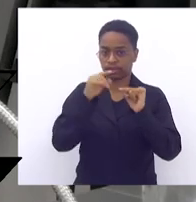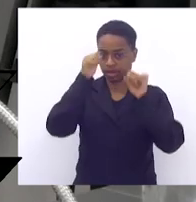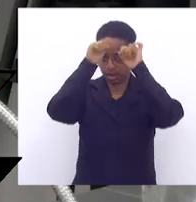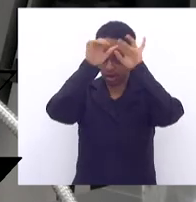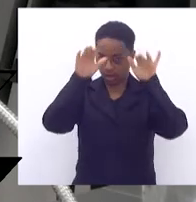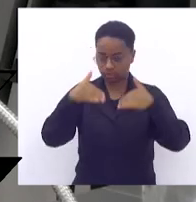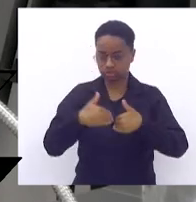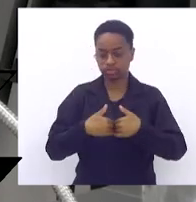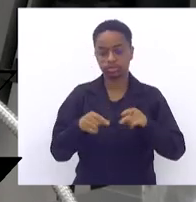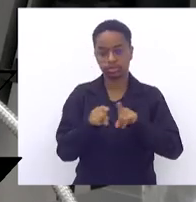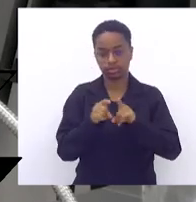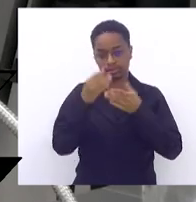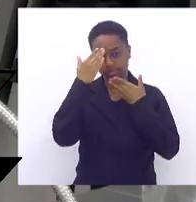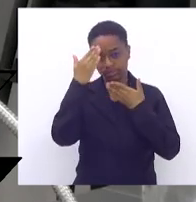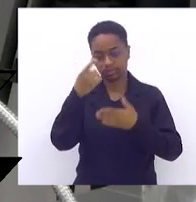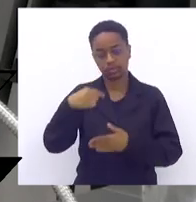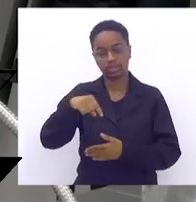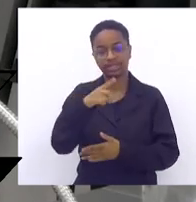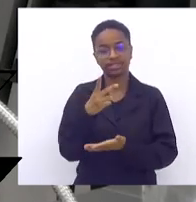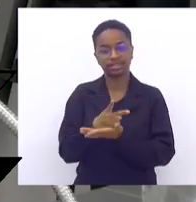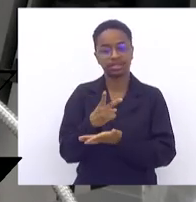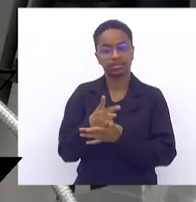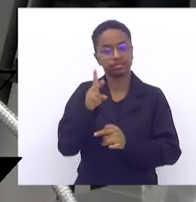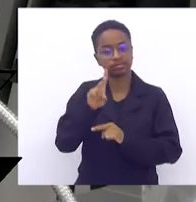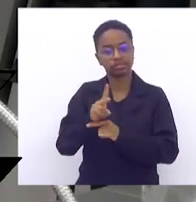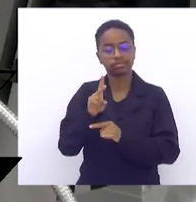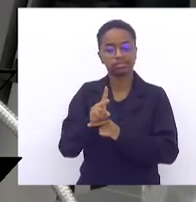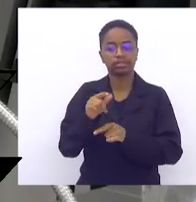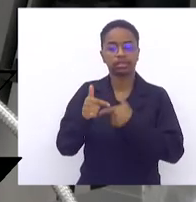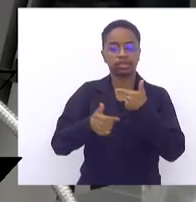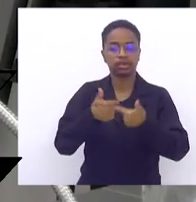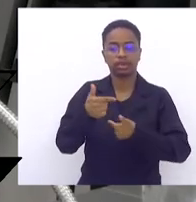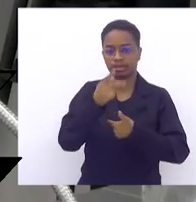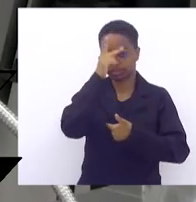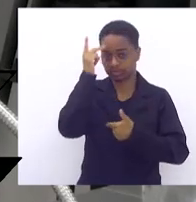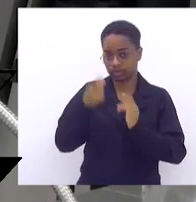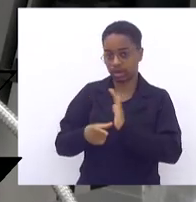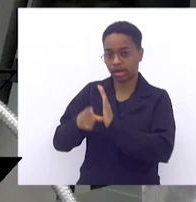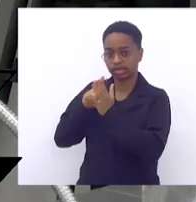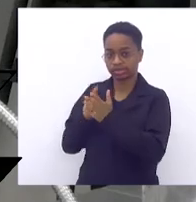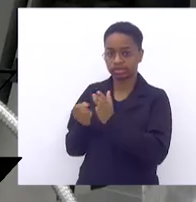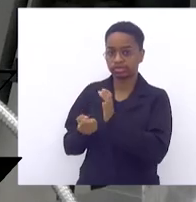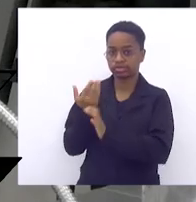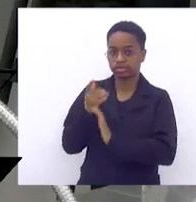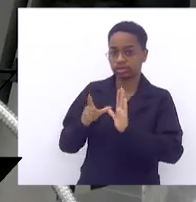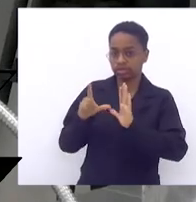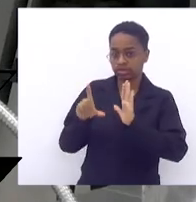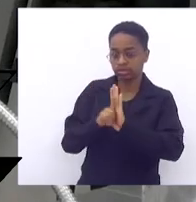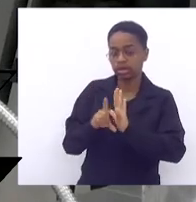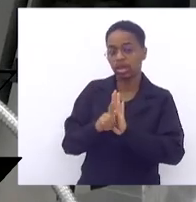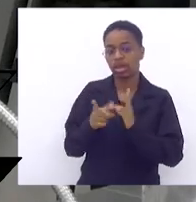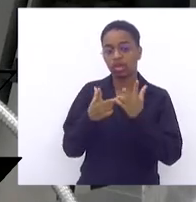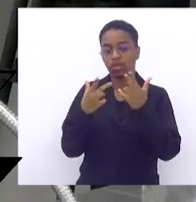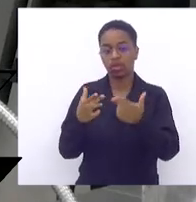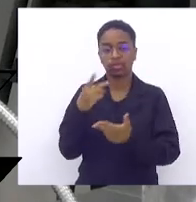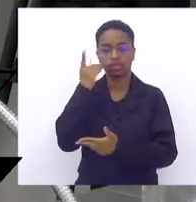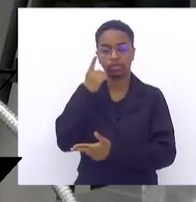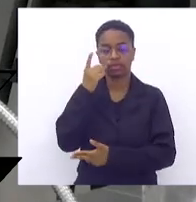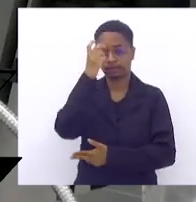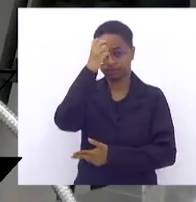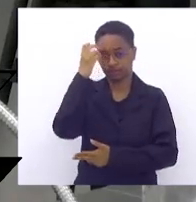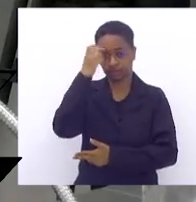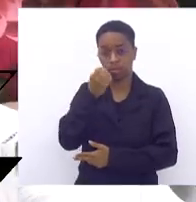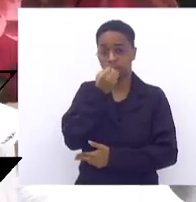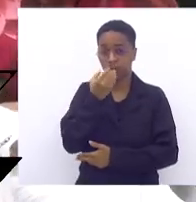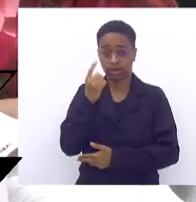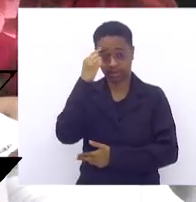uma atenção da CCJ em preservar o trabalho do legislador anterior, como bem disse a deputada Verônica, boas ideias, mas que já foram objeto de discussão